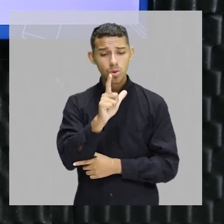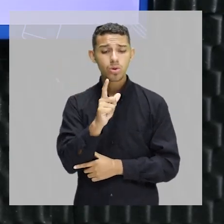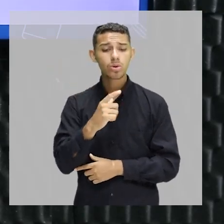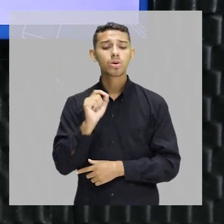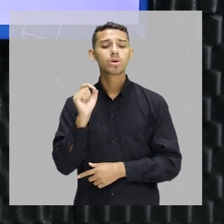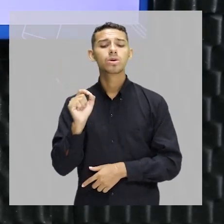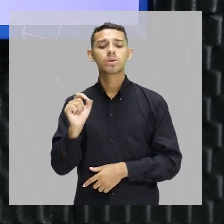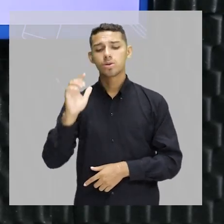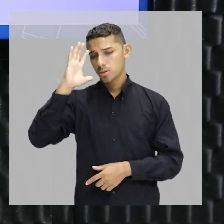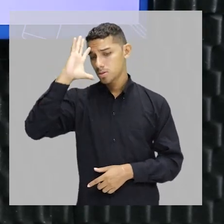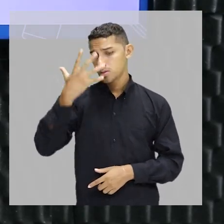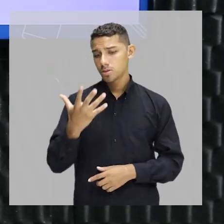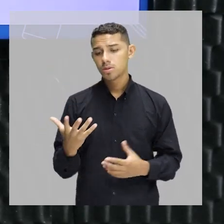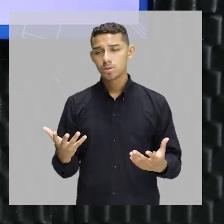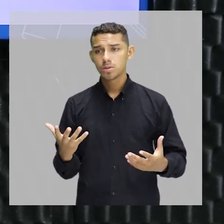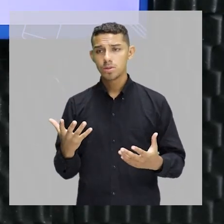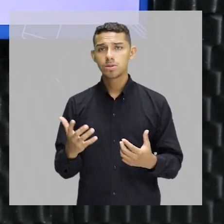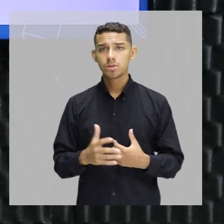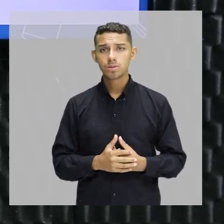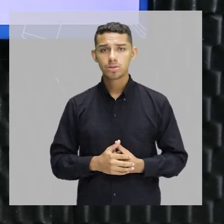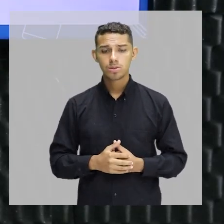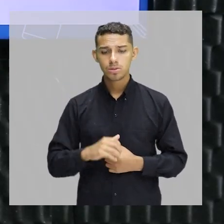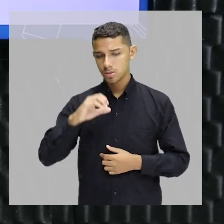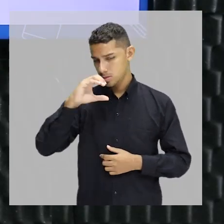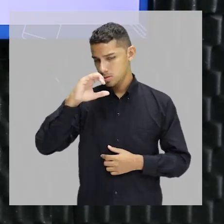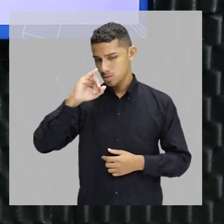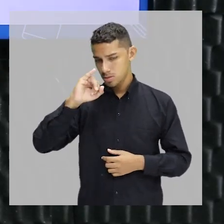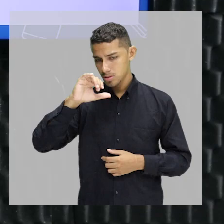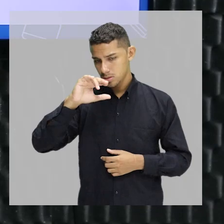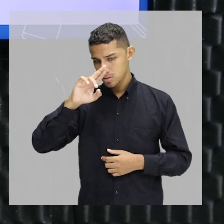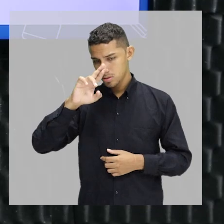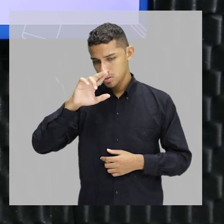elas acabem fazendo esse movimento circular. Tá, ok?